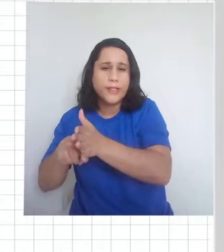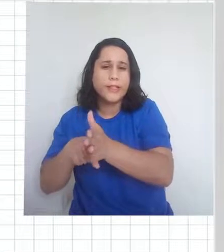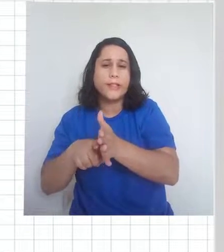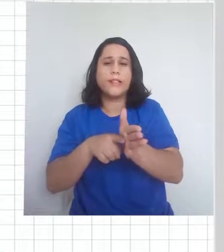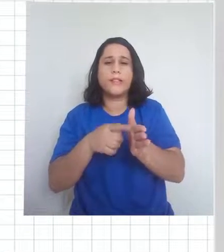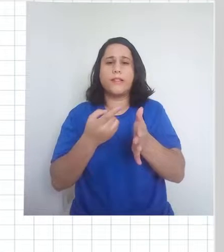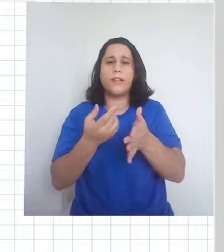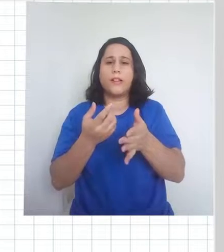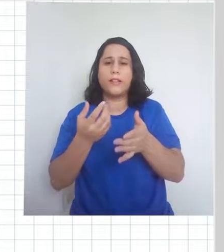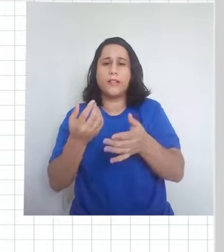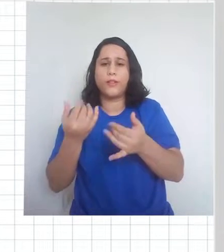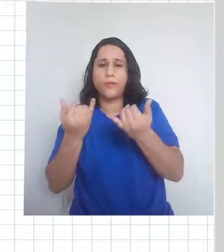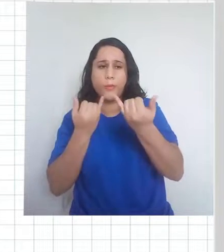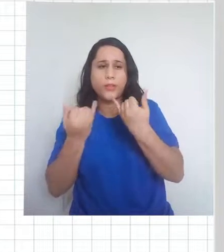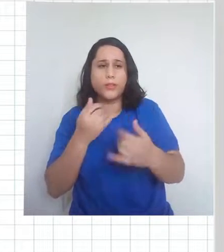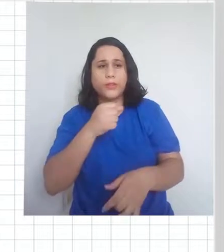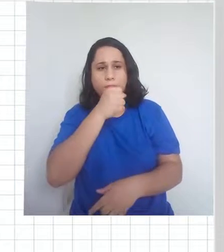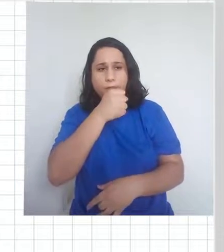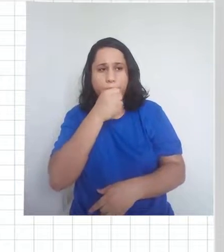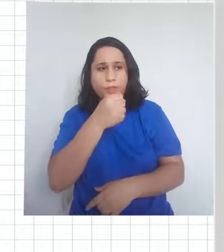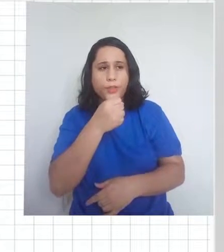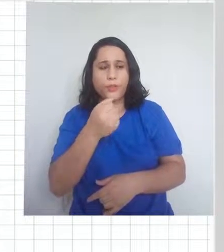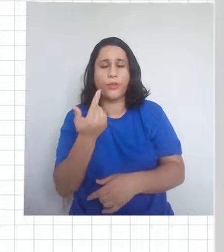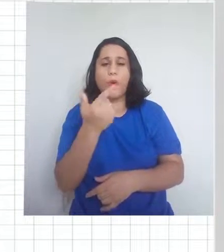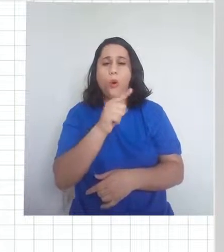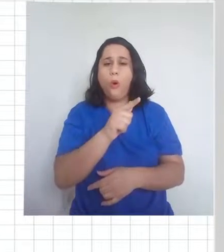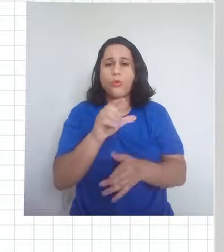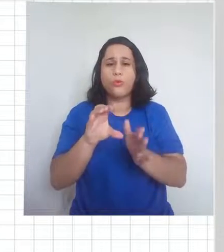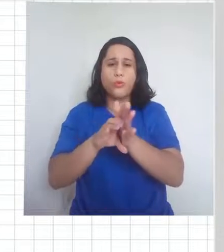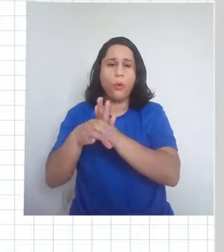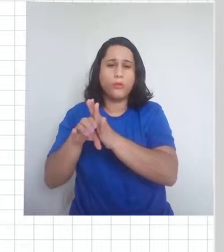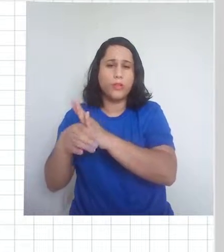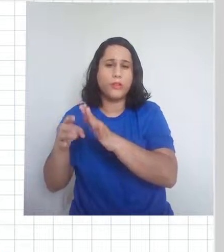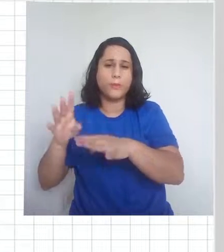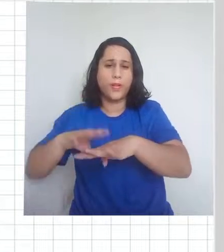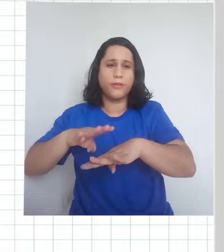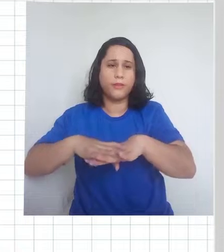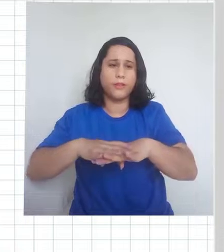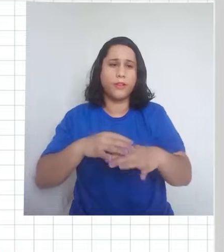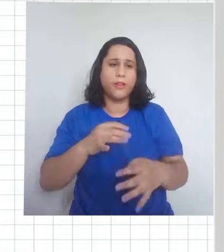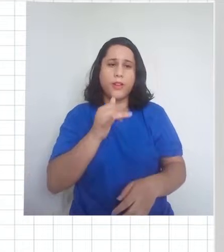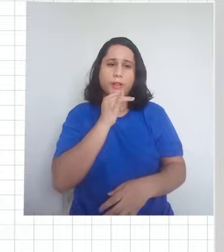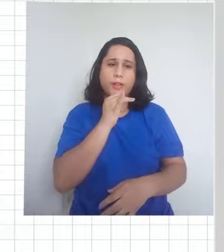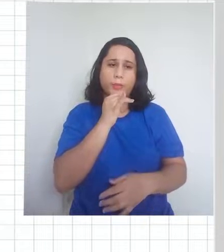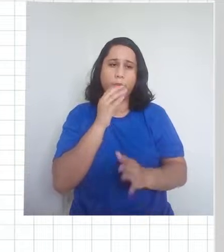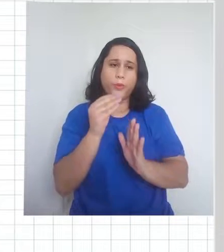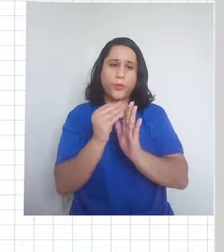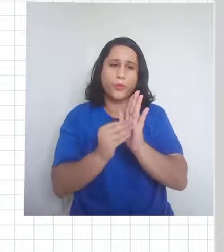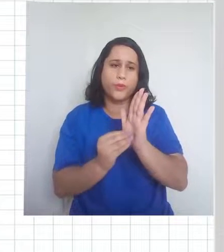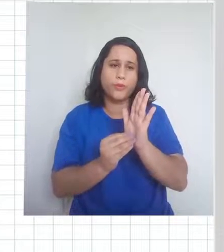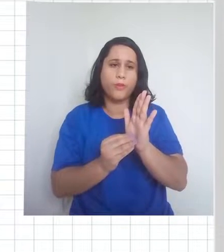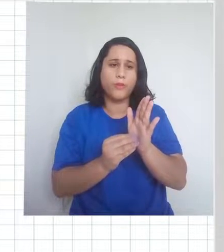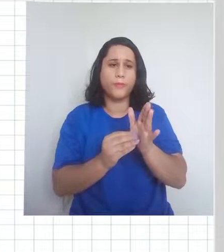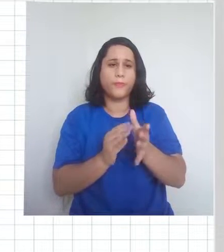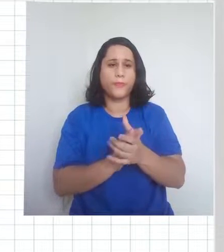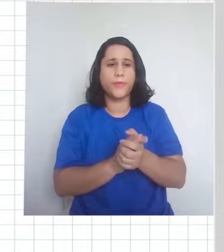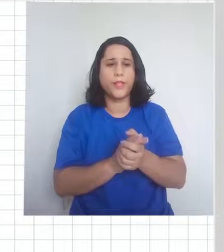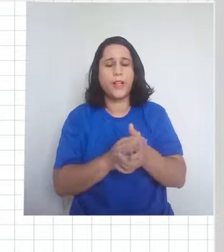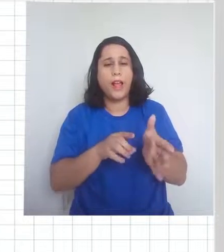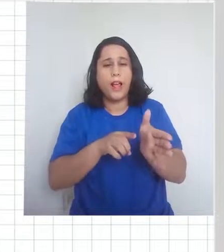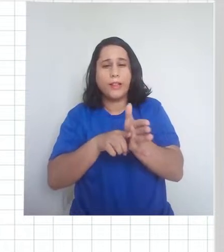entrevistas, tá bom? A gente vê isso muito relacionado a outros conceitos em matemáticas. Por exemplo, os conteúdos de análise